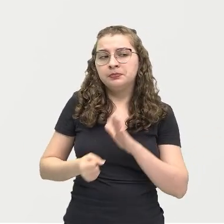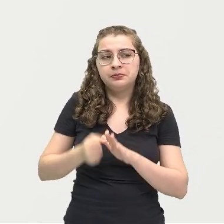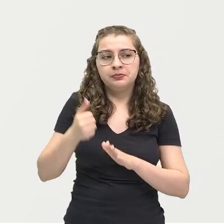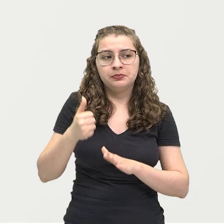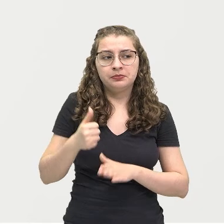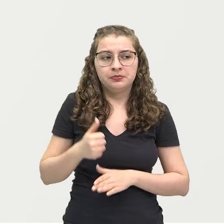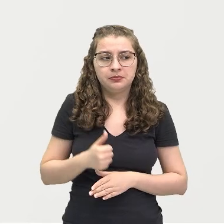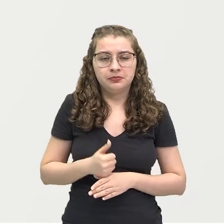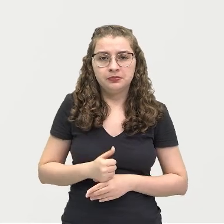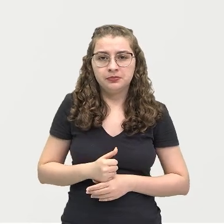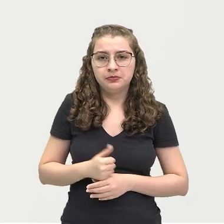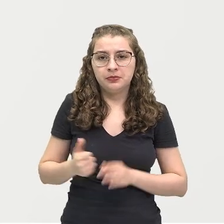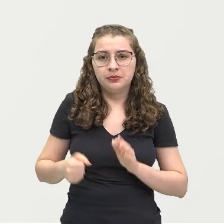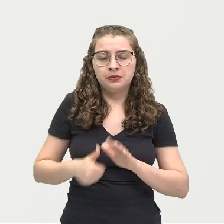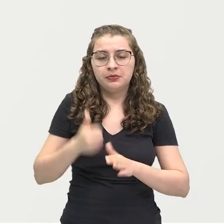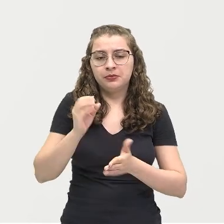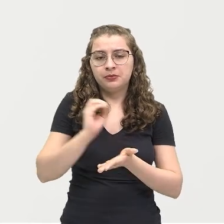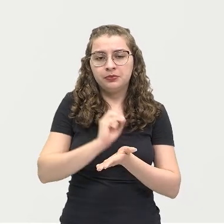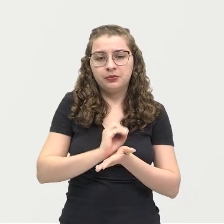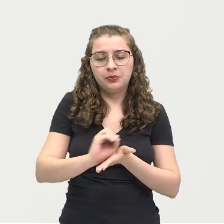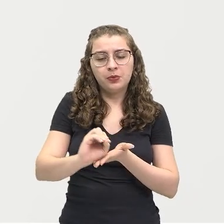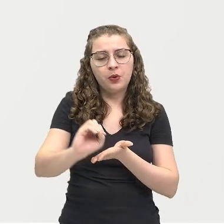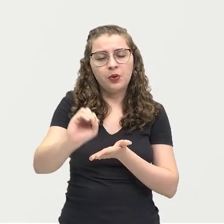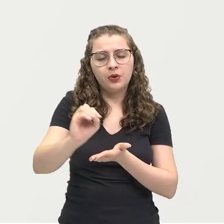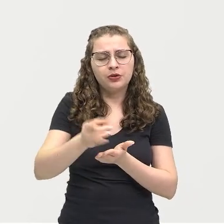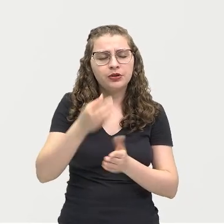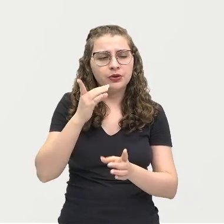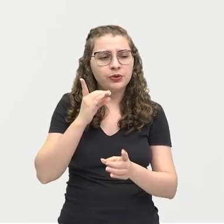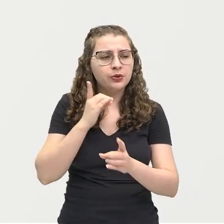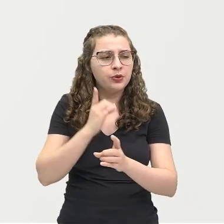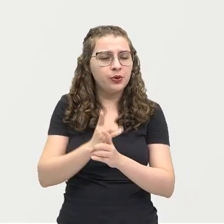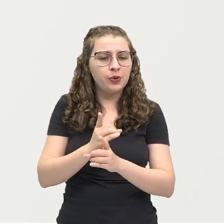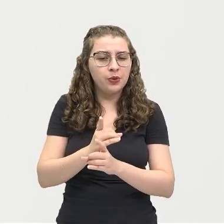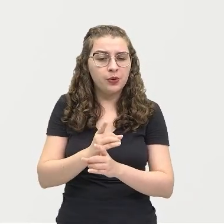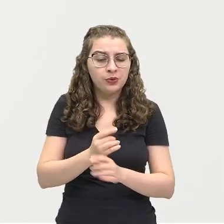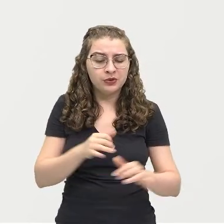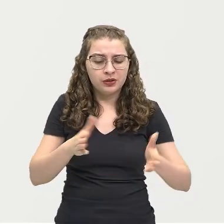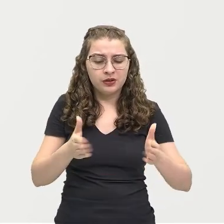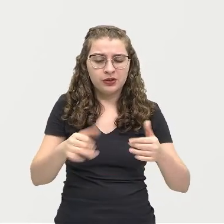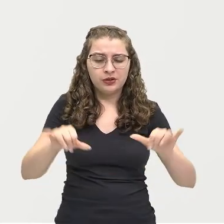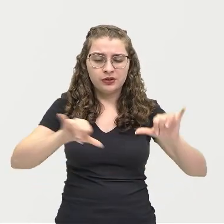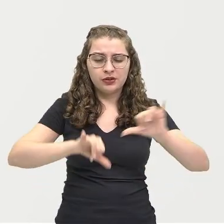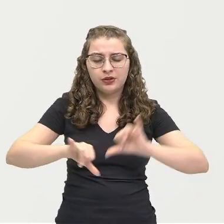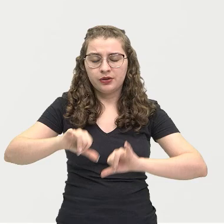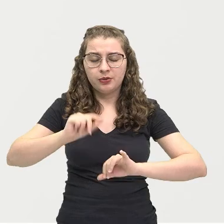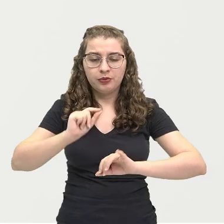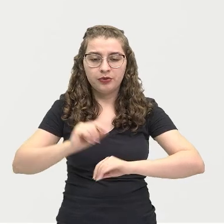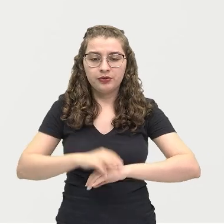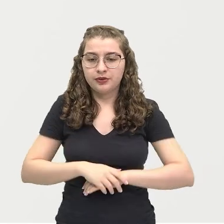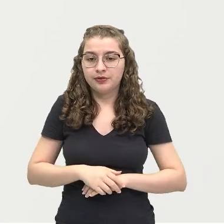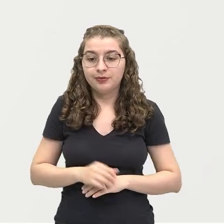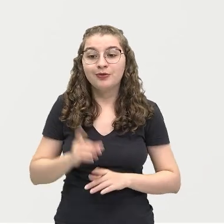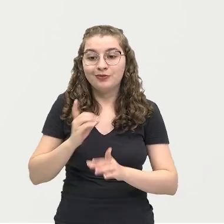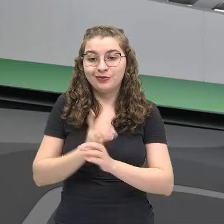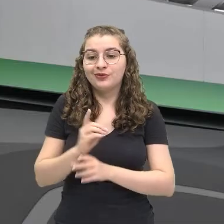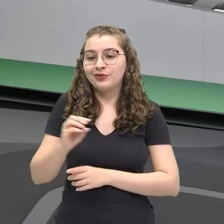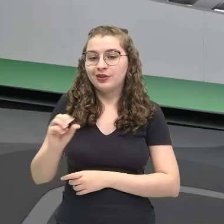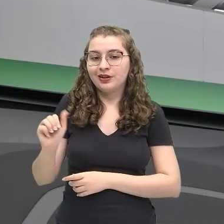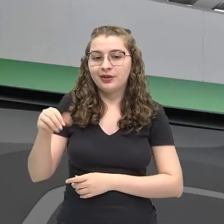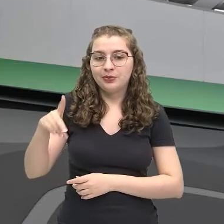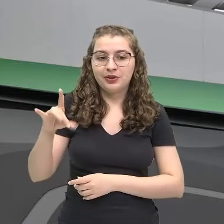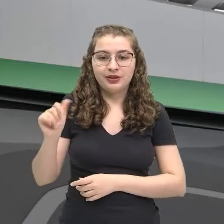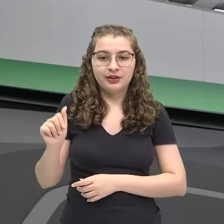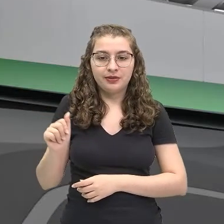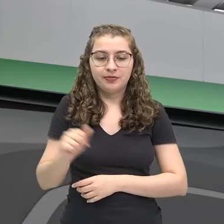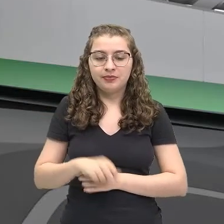composto orgânico que foi encontrado em laboratório foi uma amida. Vocês